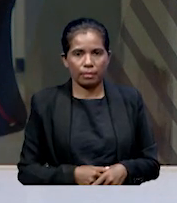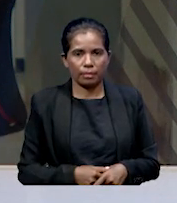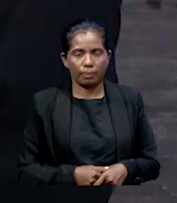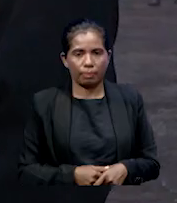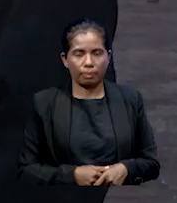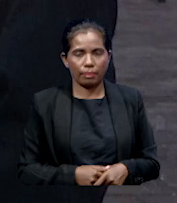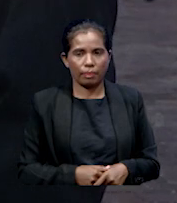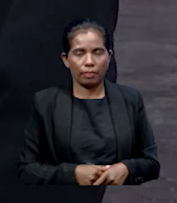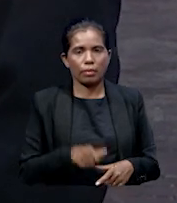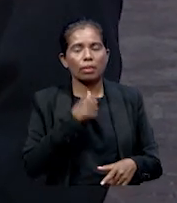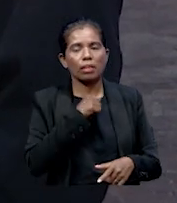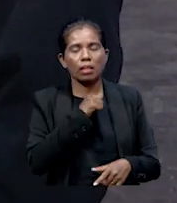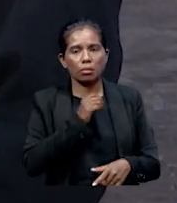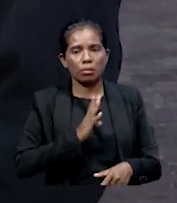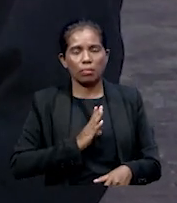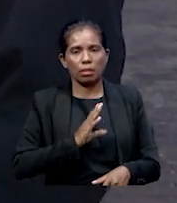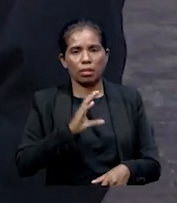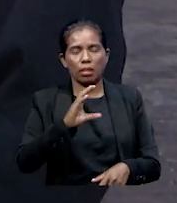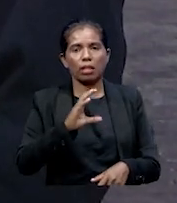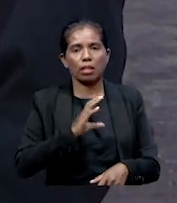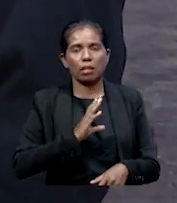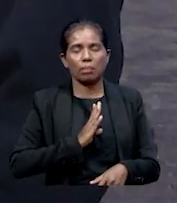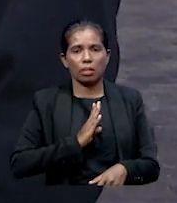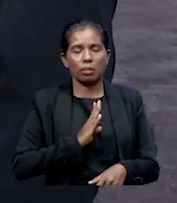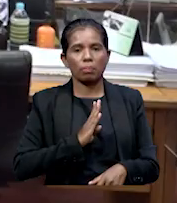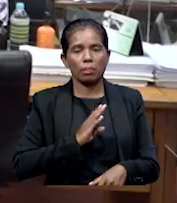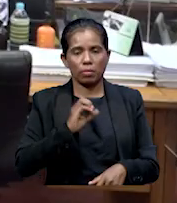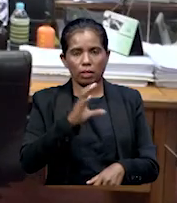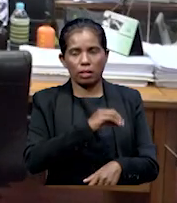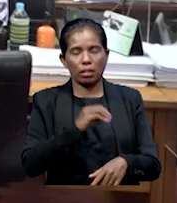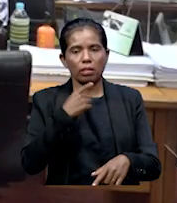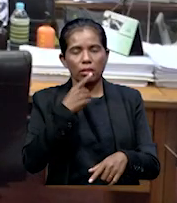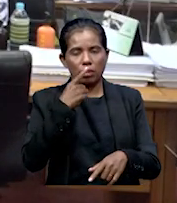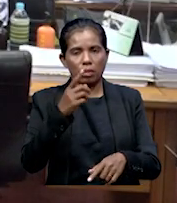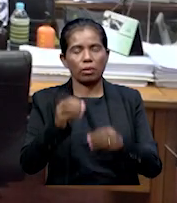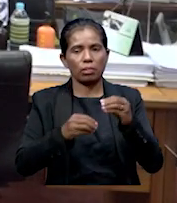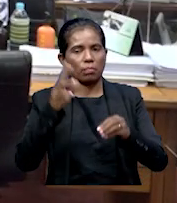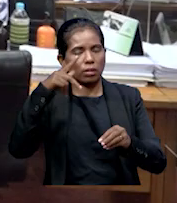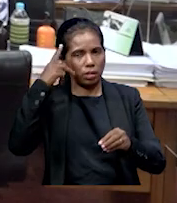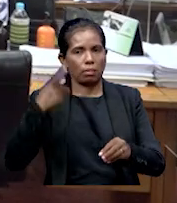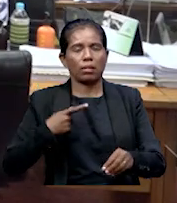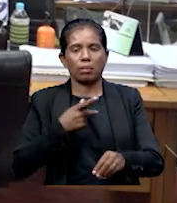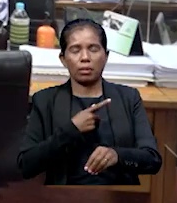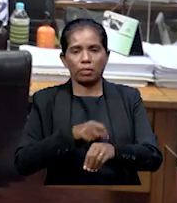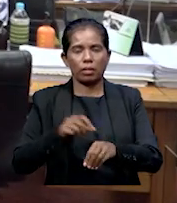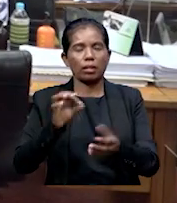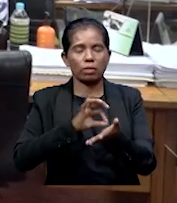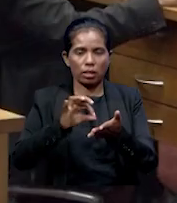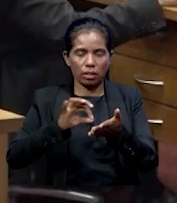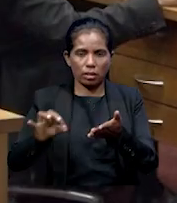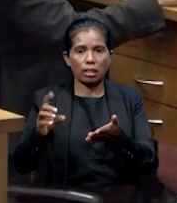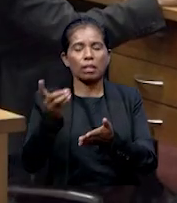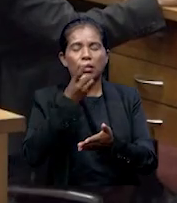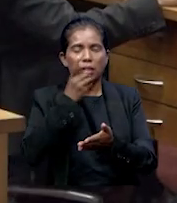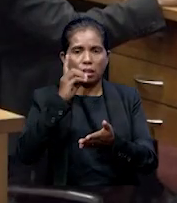Amo Parco Bobonaru Ernesto Barreto hatu assunto ne relaciona Política Parlamento Nacional nian nebe atu assina declaração fraternidade